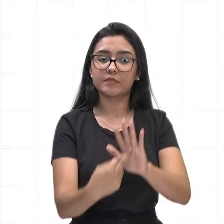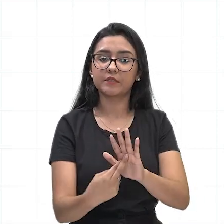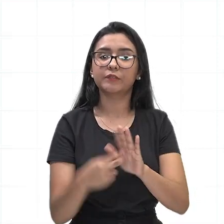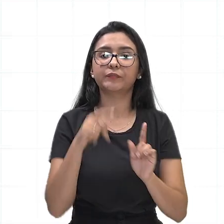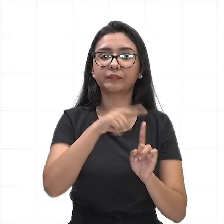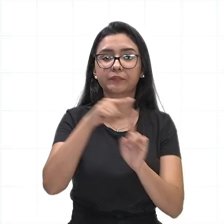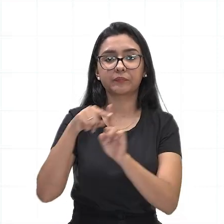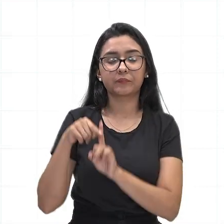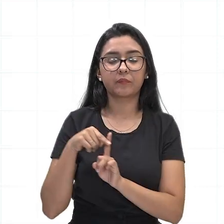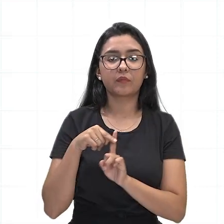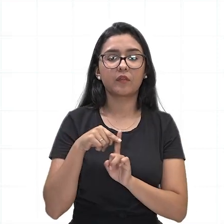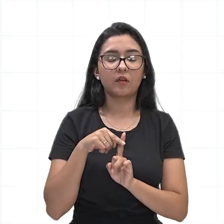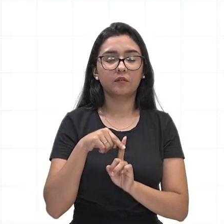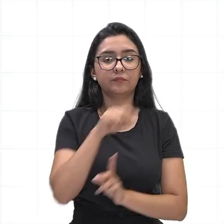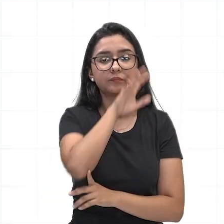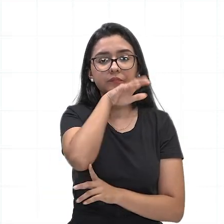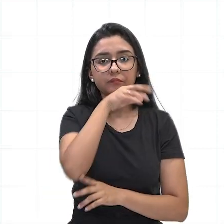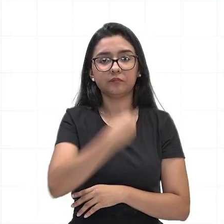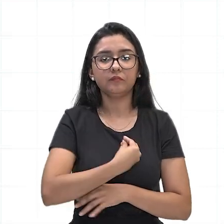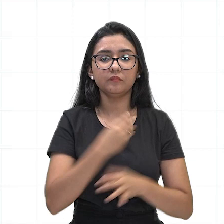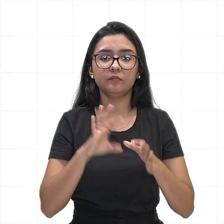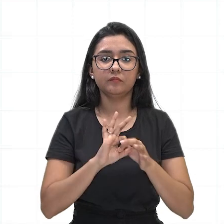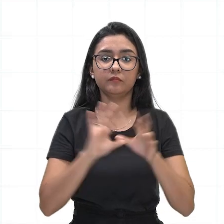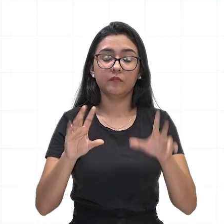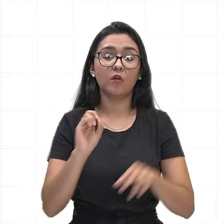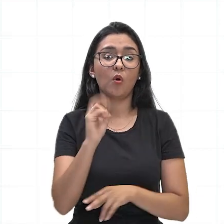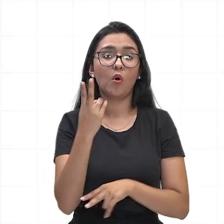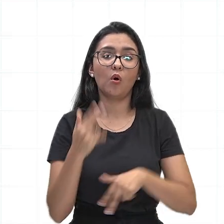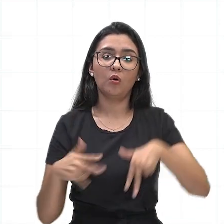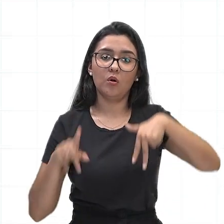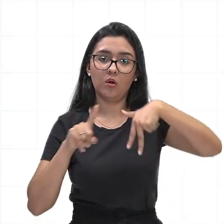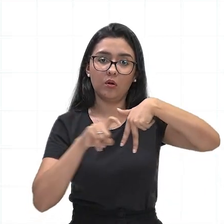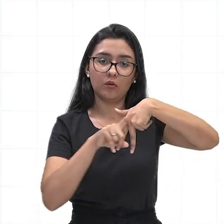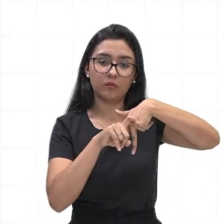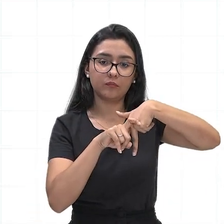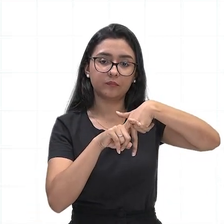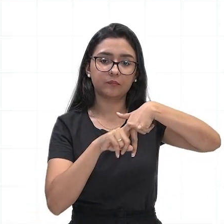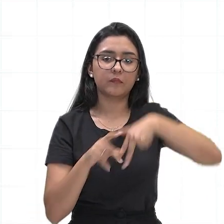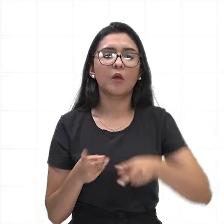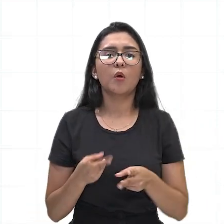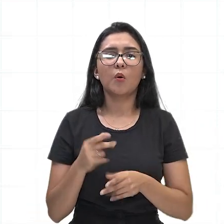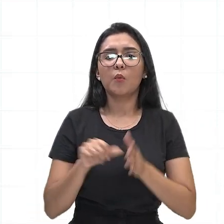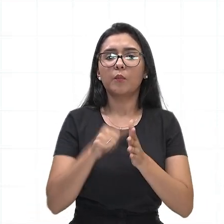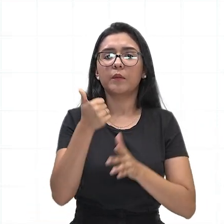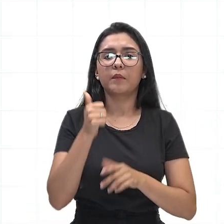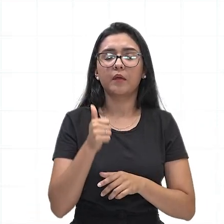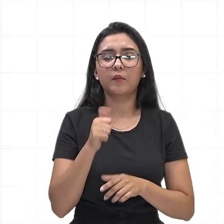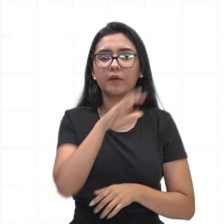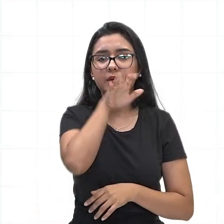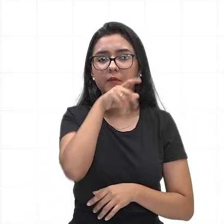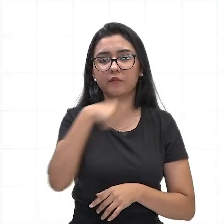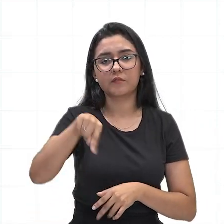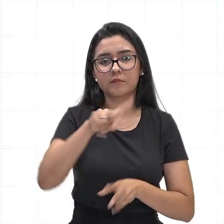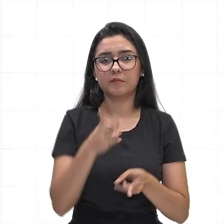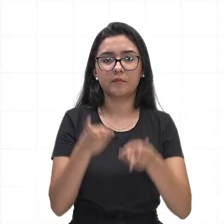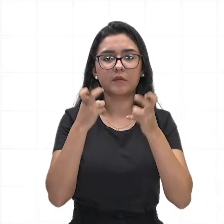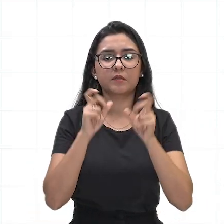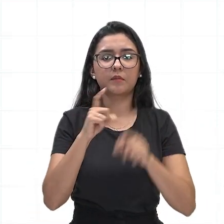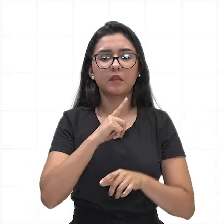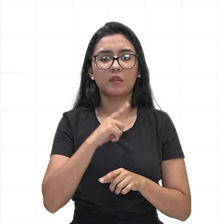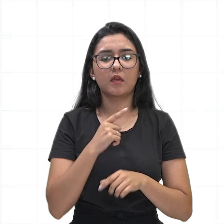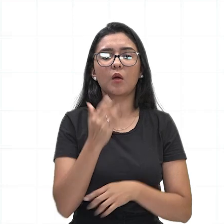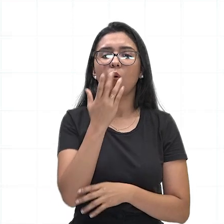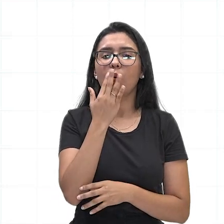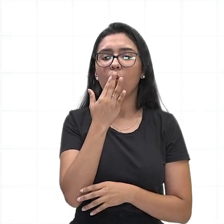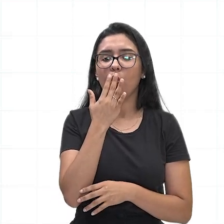representados aí por animais de vida livre ou parasitas. Esse primeiro animal que você observa aí, que tem